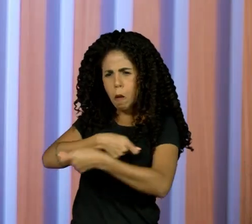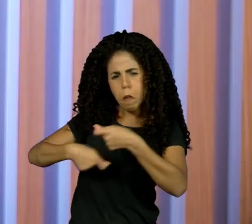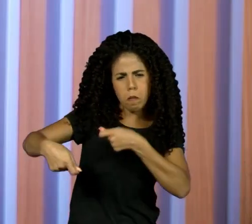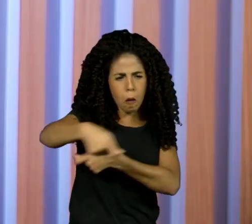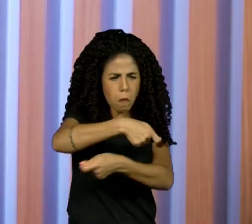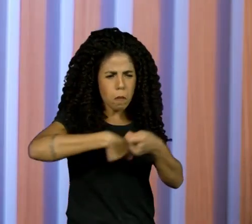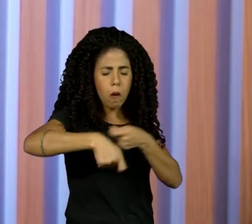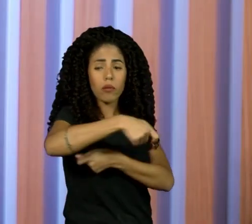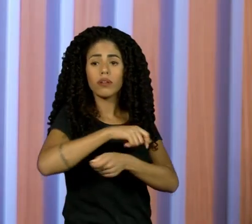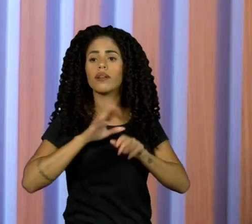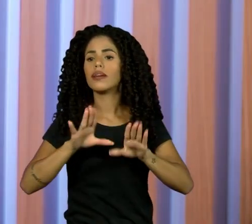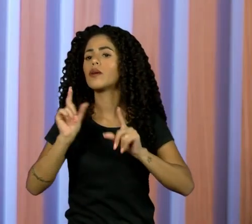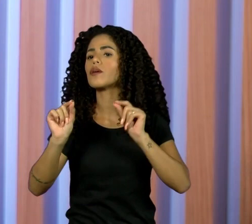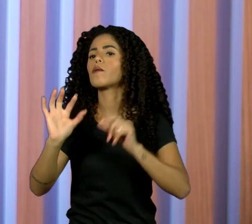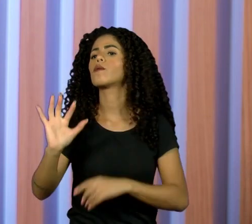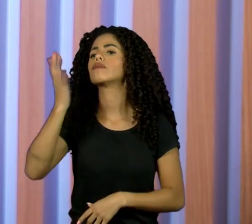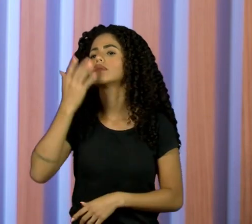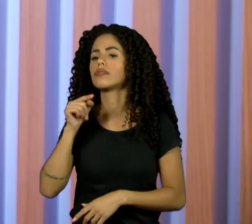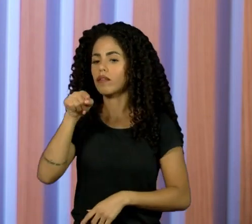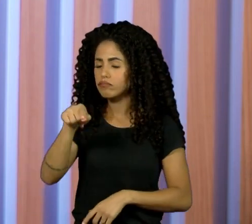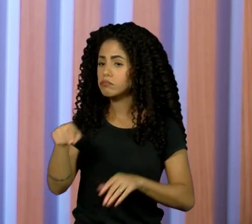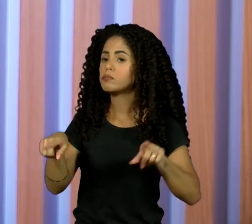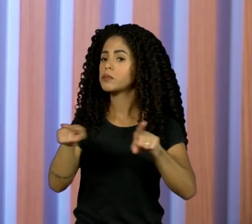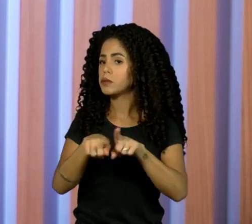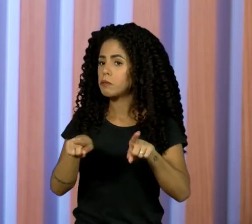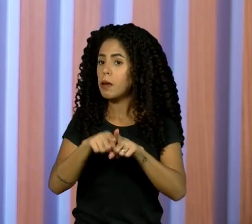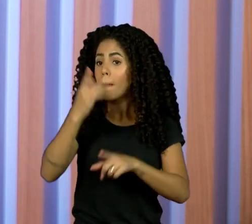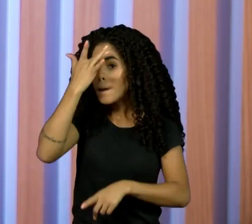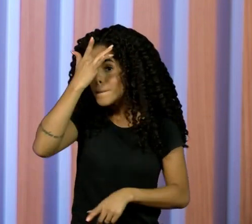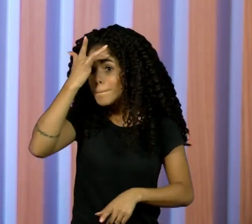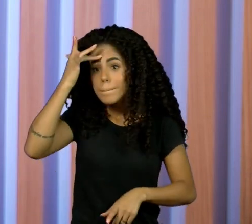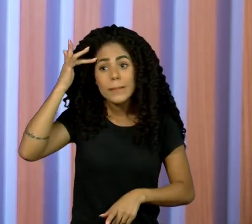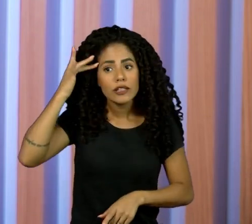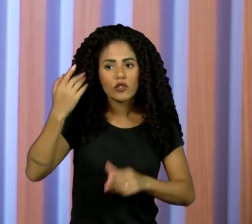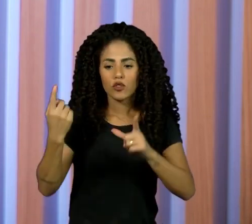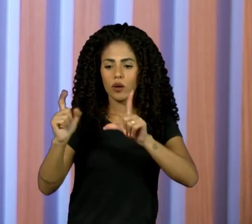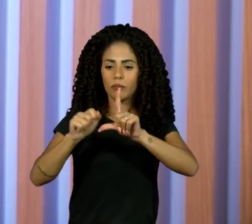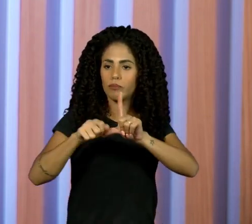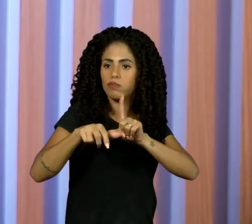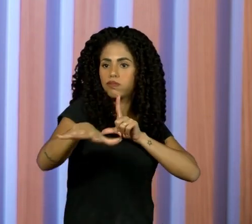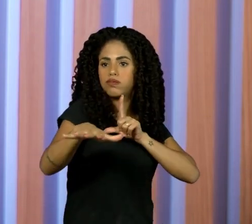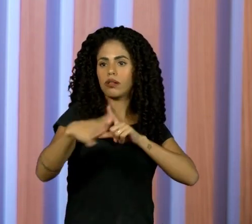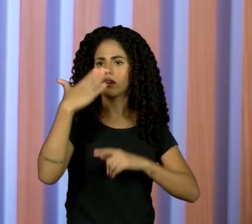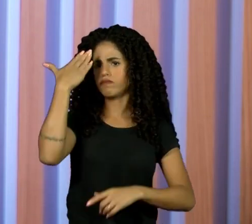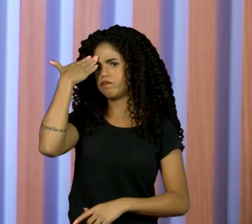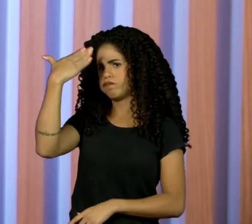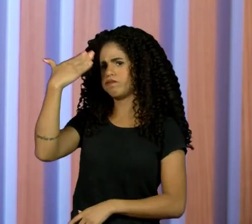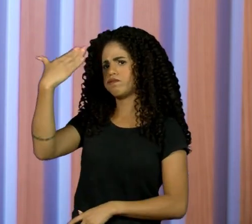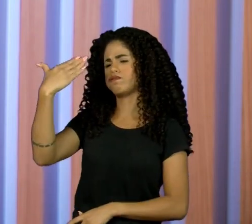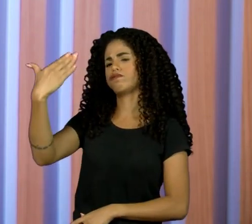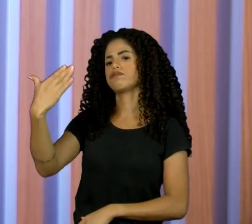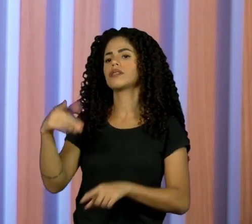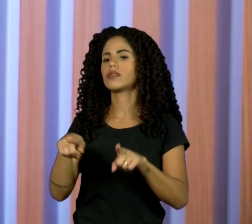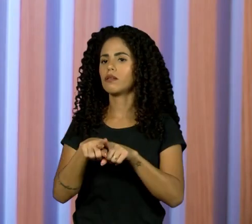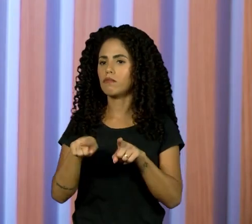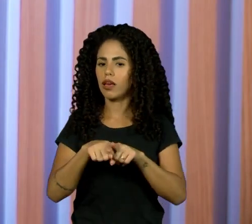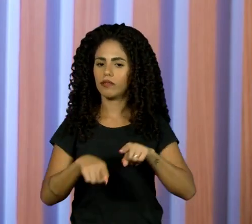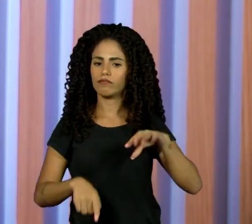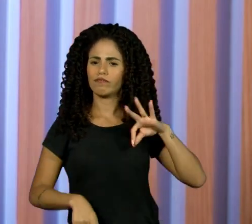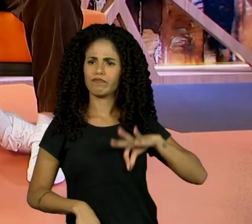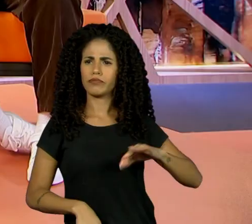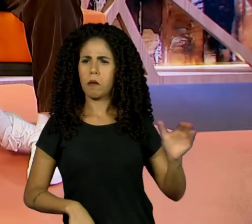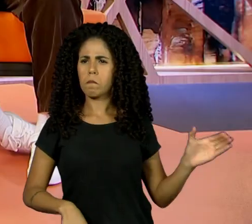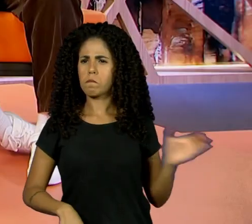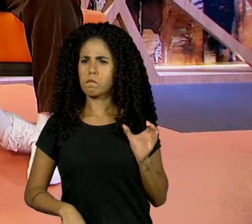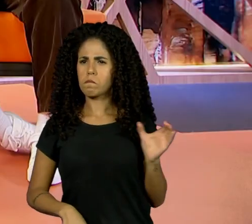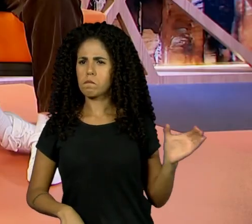sentido. E ali nos Top Creators, eles trazem influenciadores que têm um destaque muito grande e também uma projeção financeira maior ainda. e